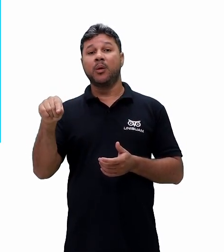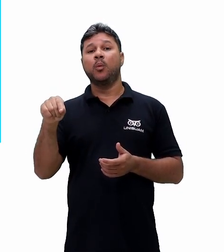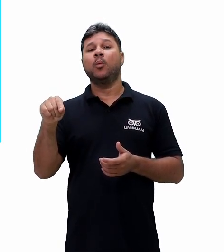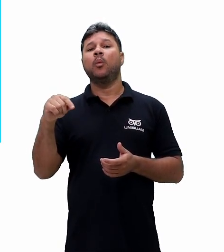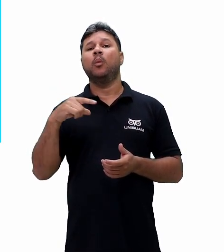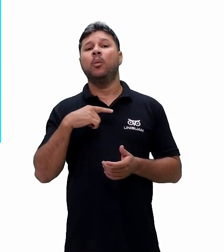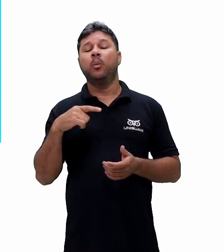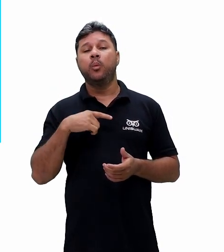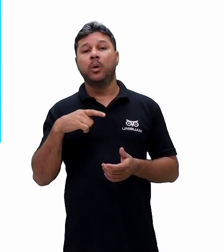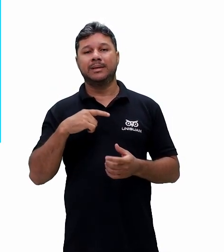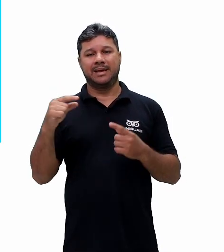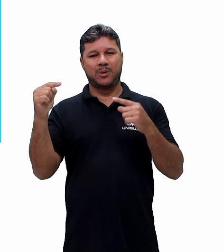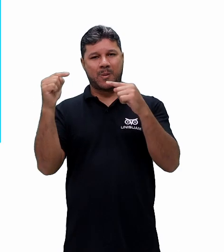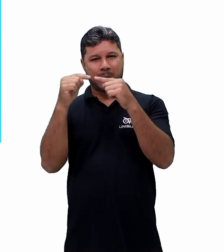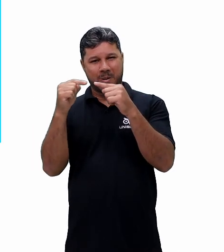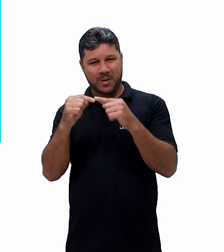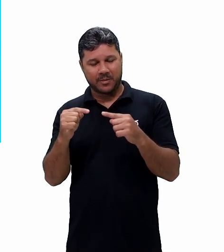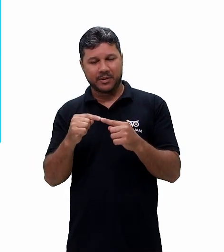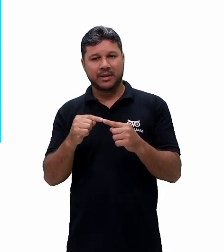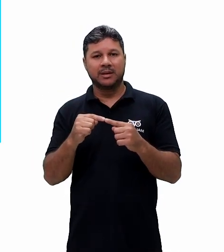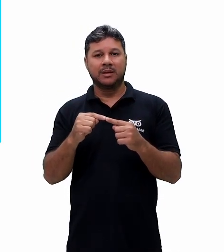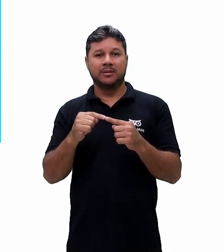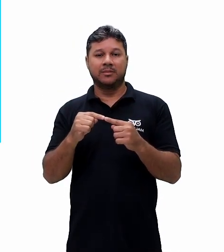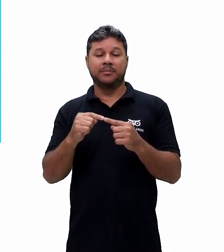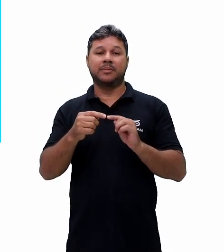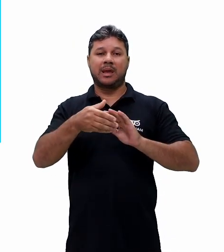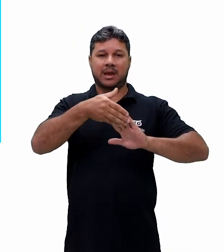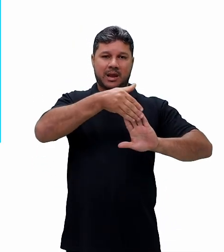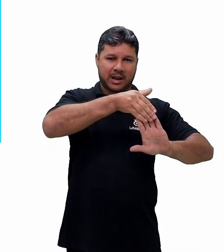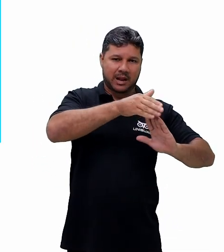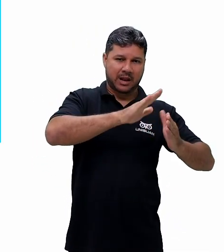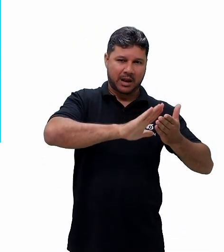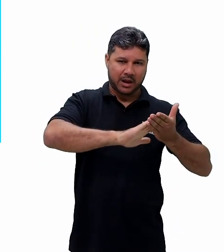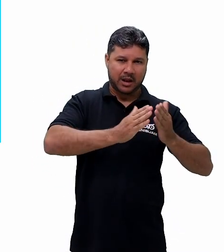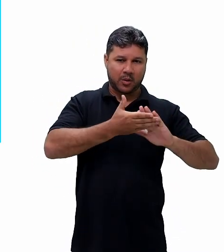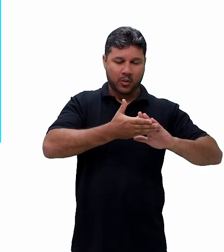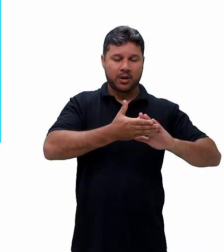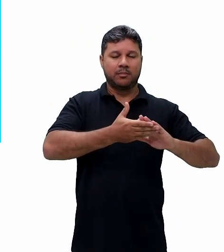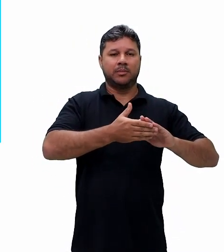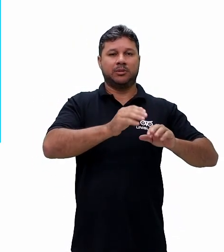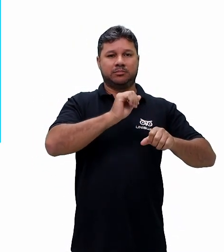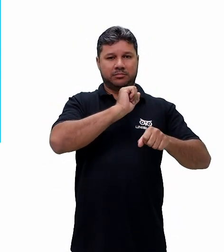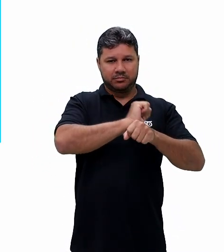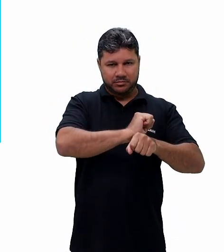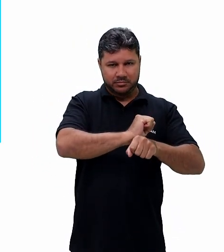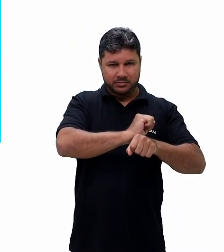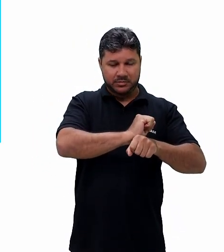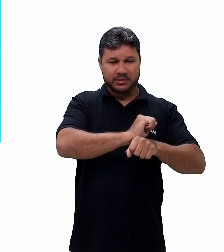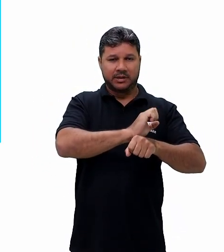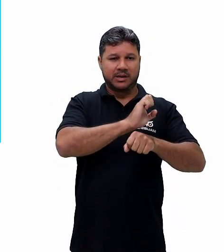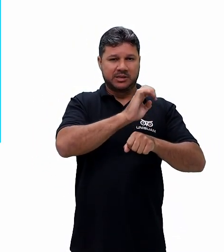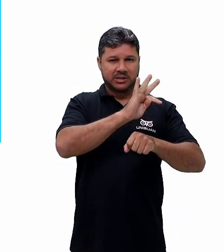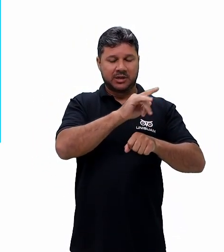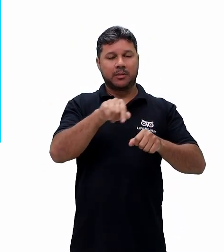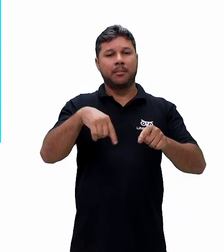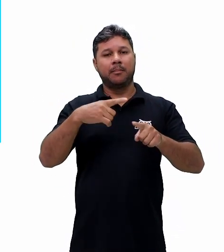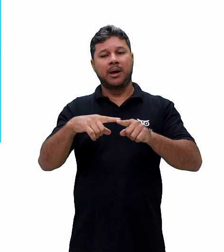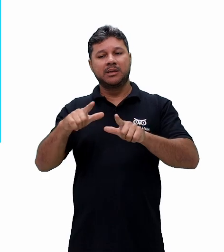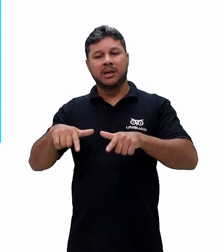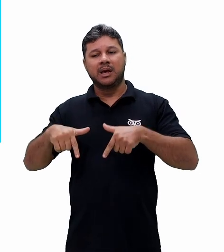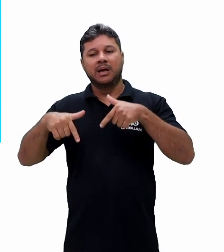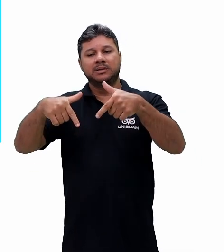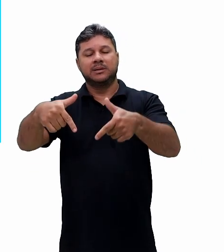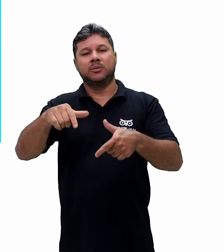é caracterizado pela combinação entre alongamento estático e ações